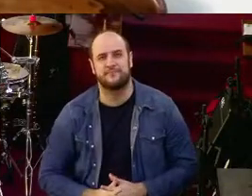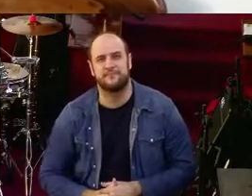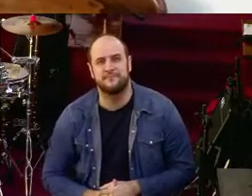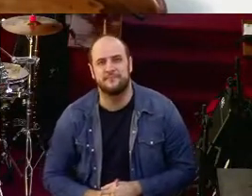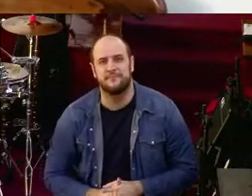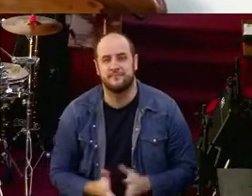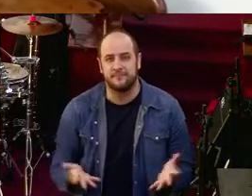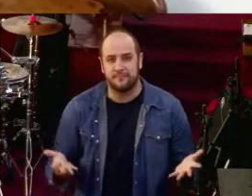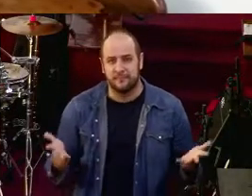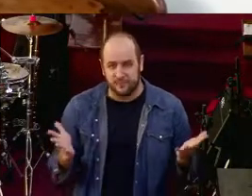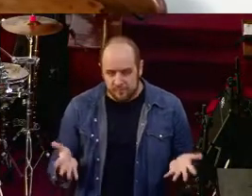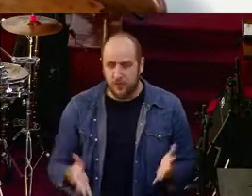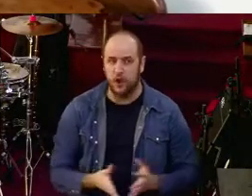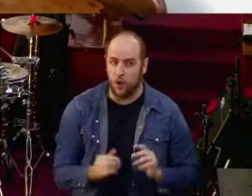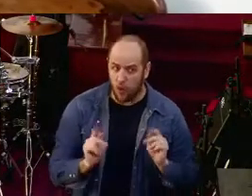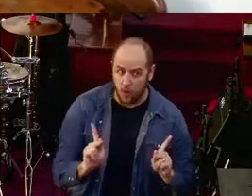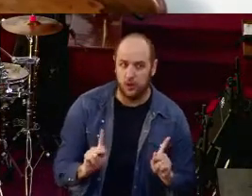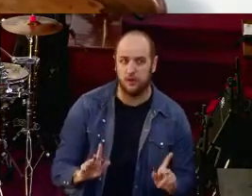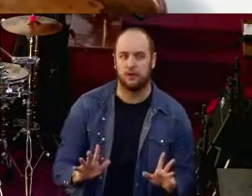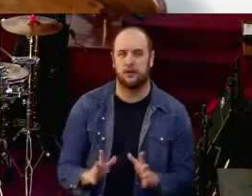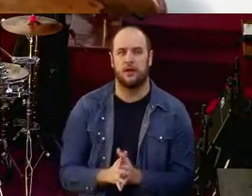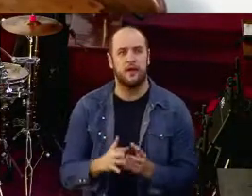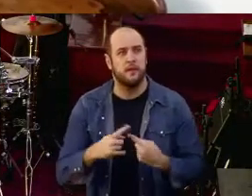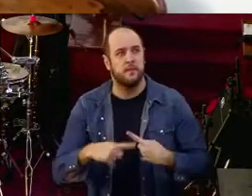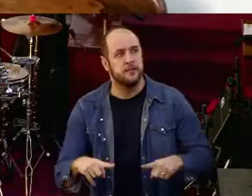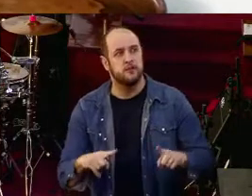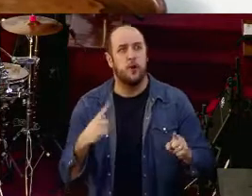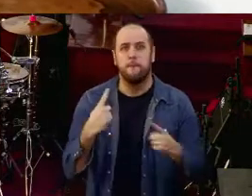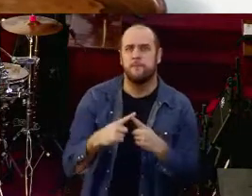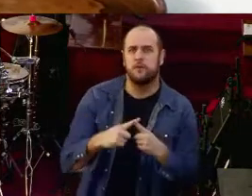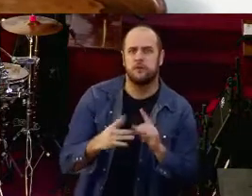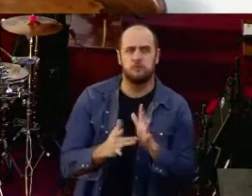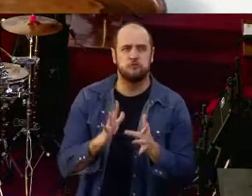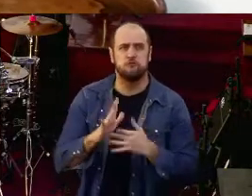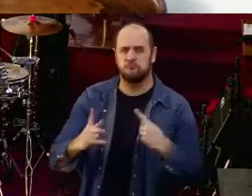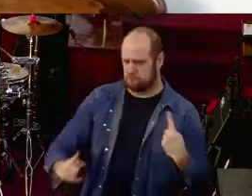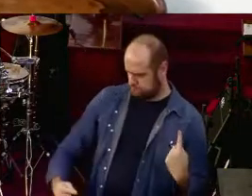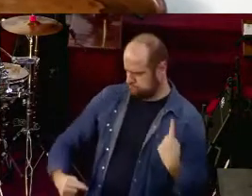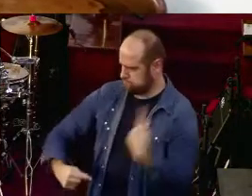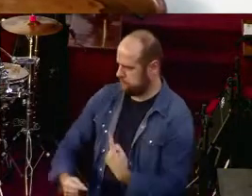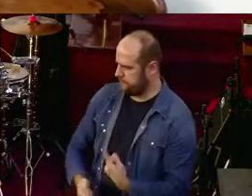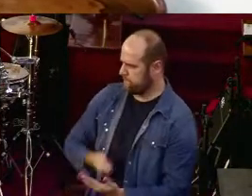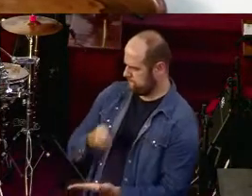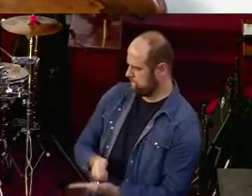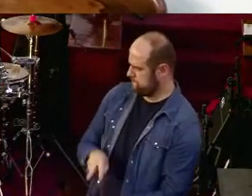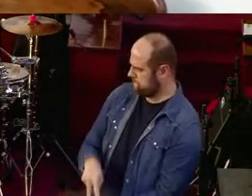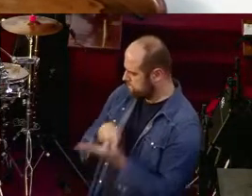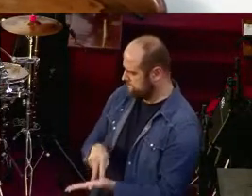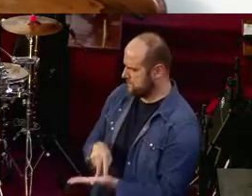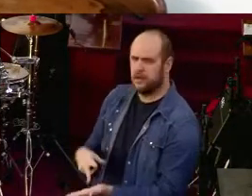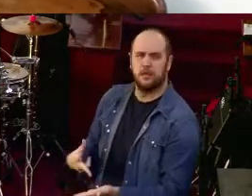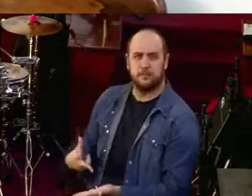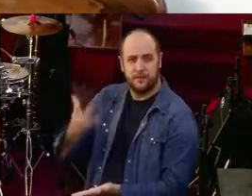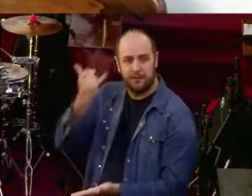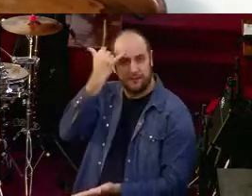Então, mas por que é que Jesus toma essa atitude então tão drástica, né? A ideia mais clara, nós veremos lá no